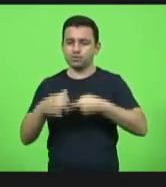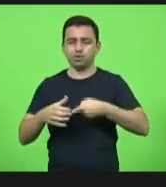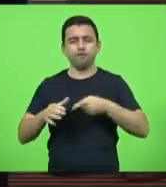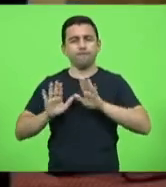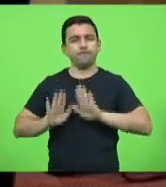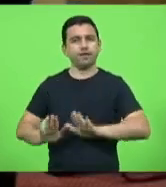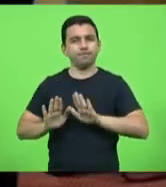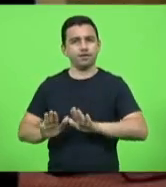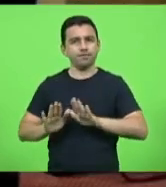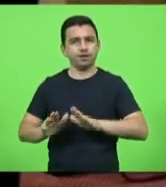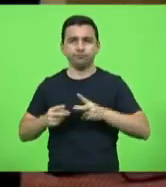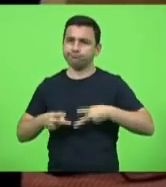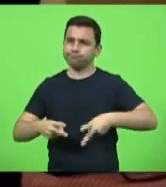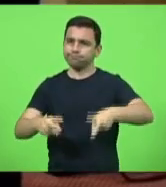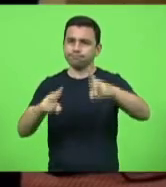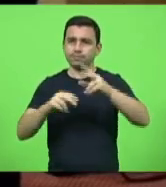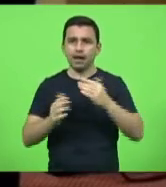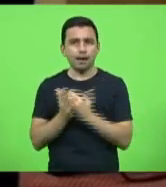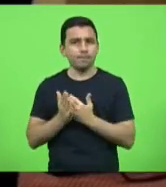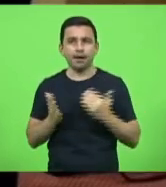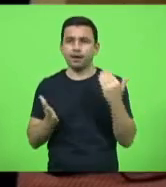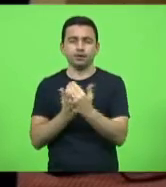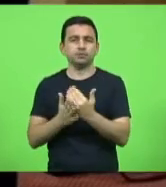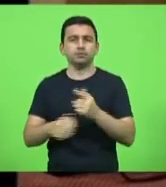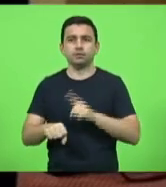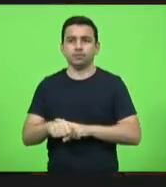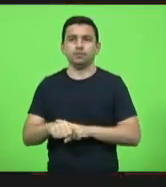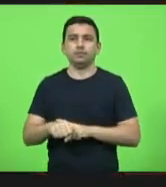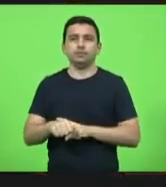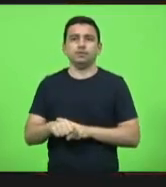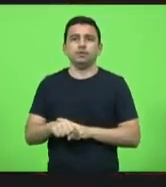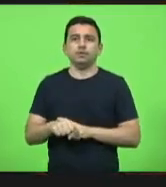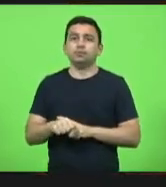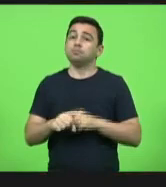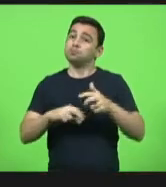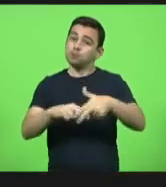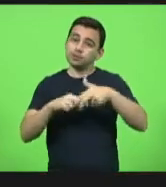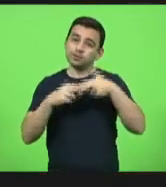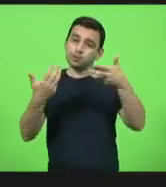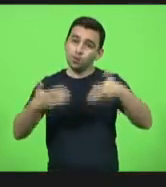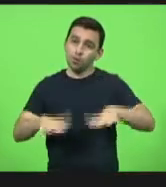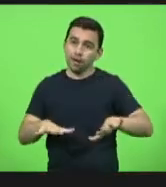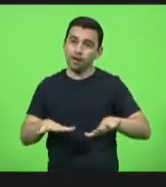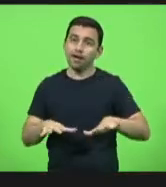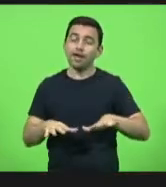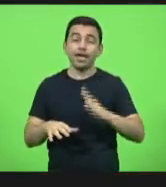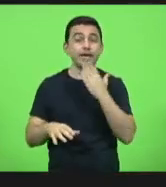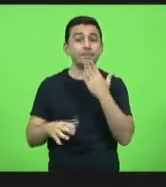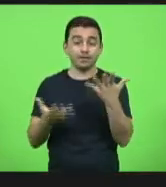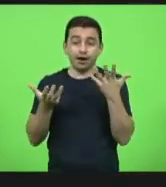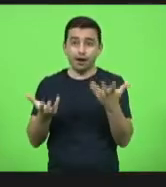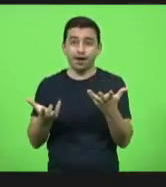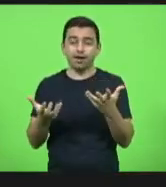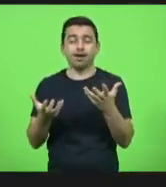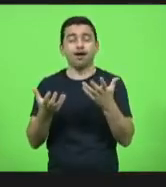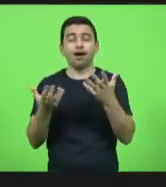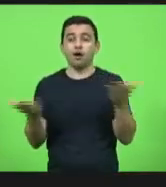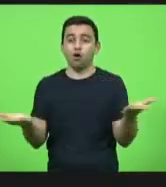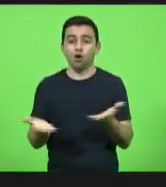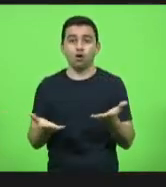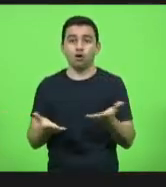reuniões. Ela quer mais. Ela quer mais. Por isso que ela não quer que esse requerimento seja aprovado. Está aí,